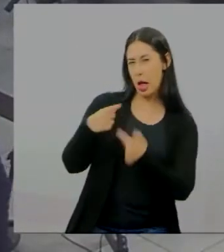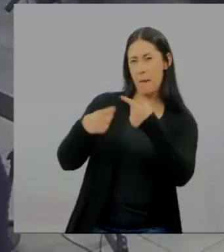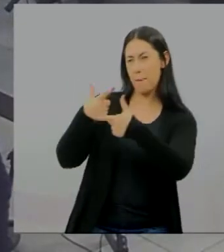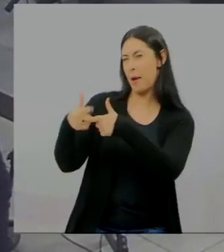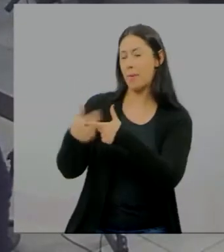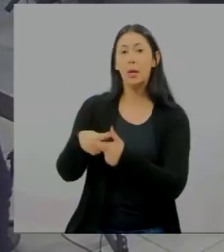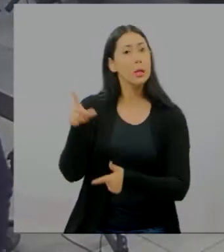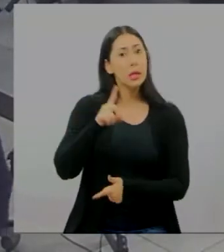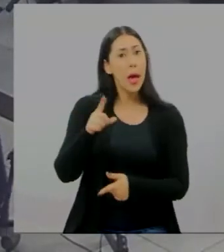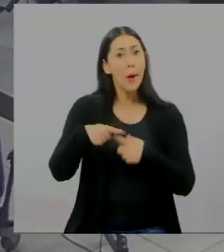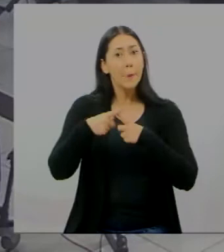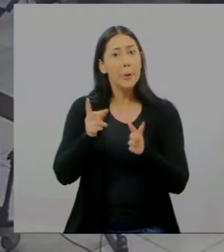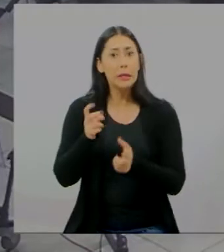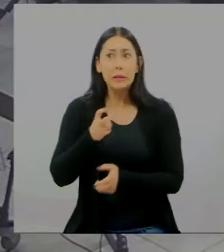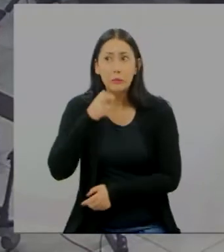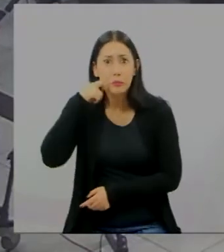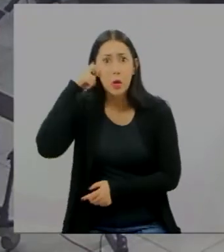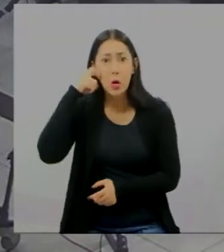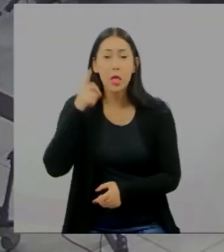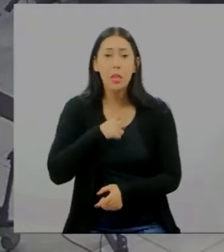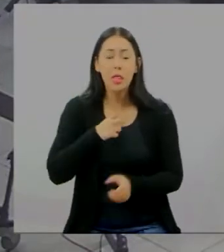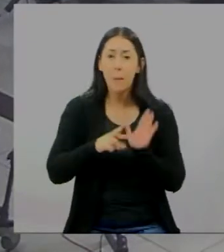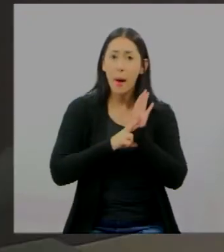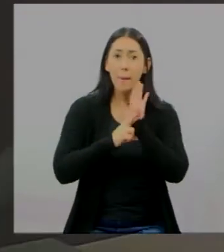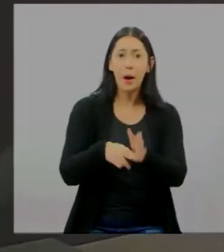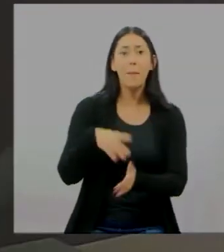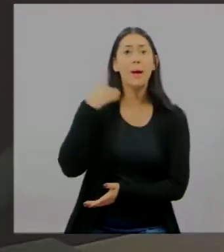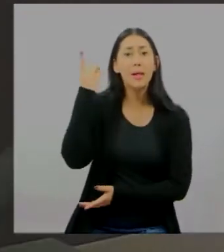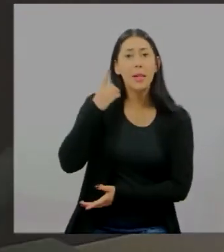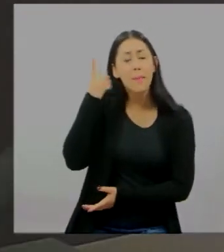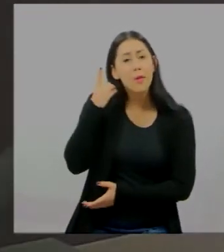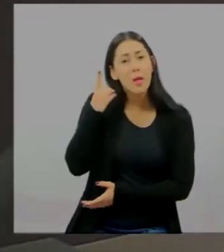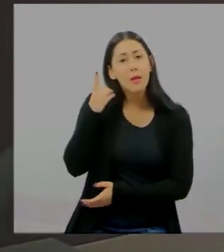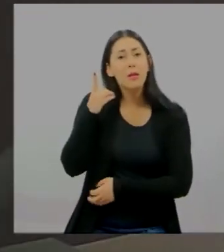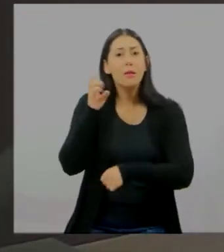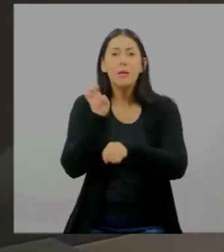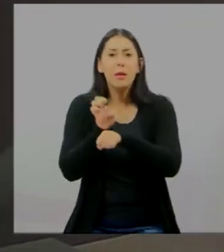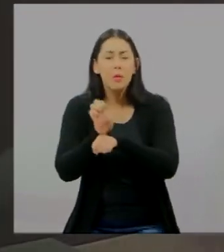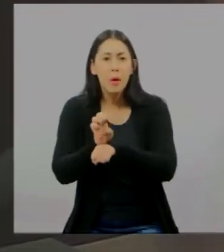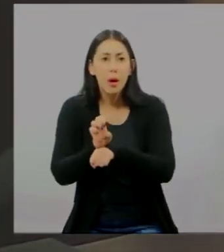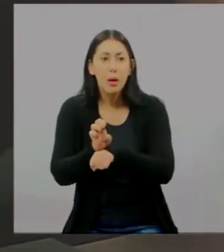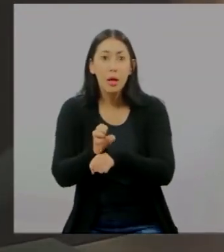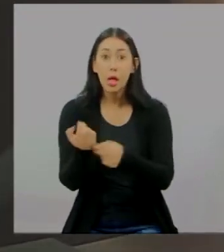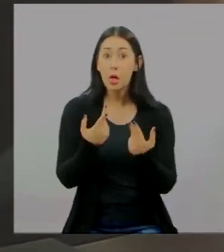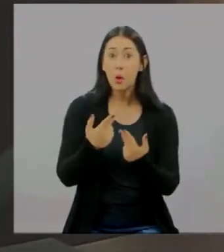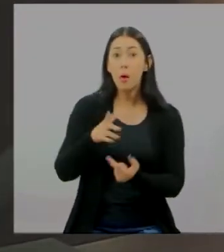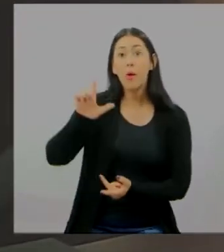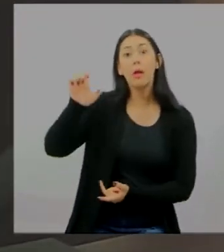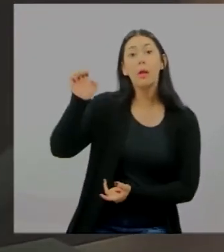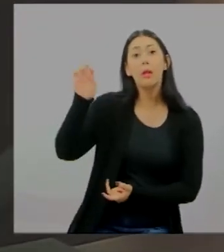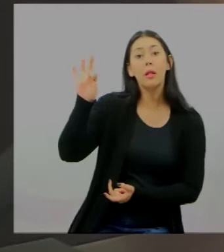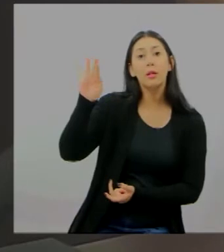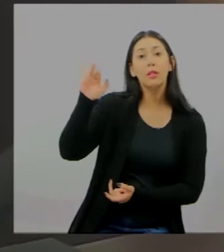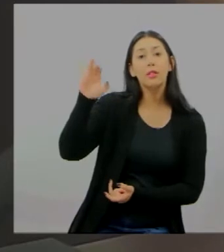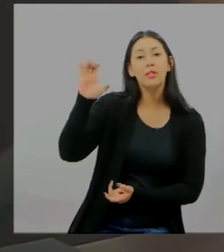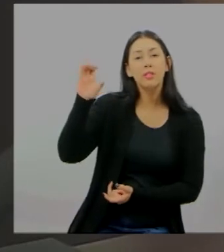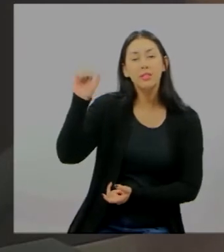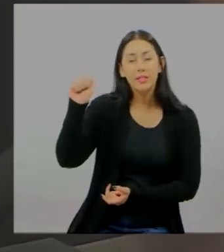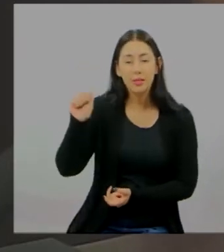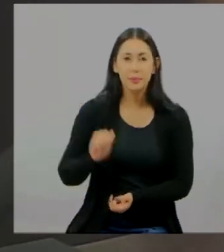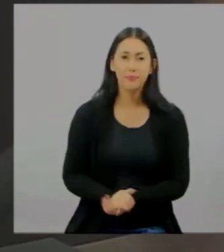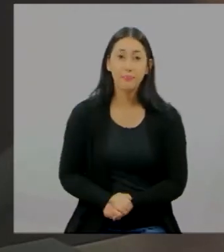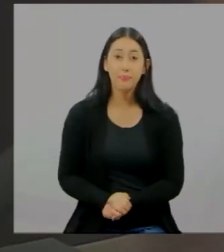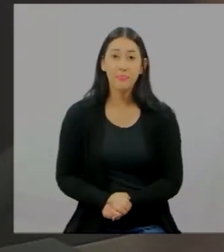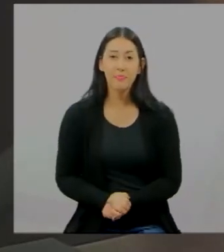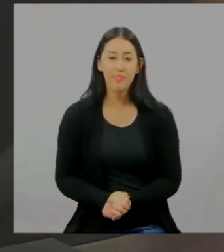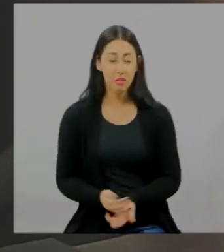vergonha para a nossa região ter uma representante, uma deputada estadual como a senhora Letícia Guiar, que estimula